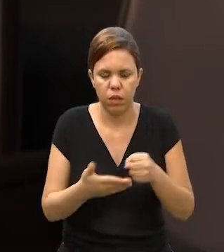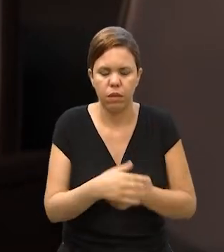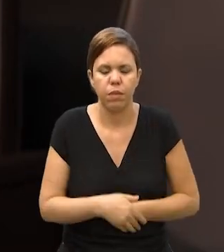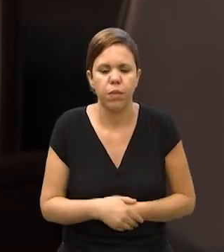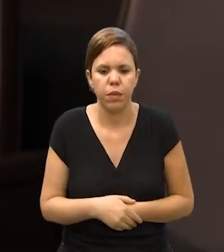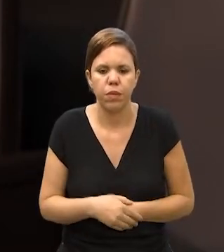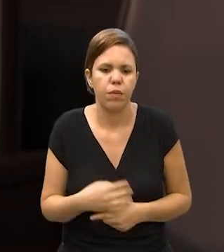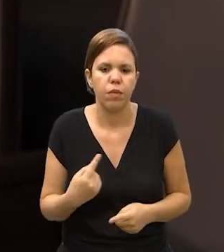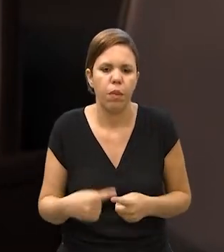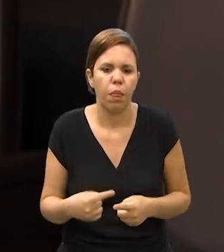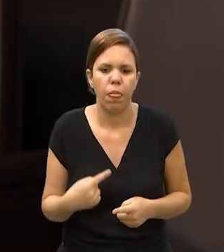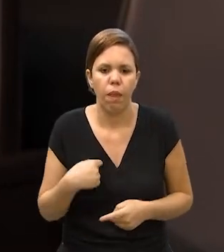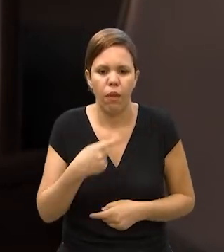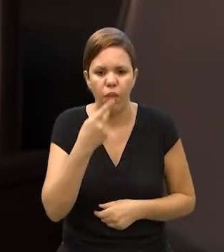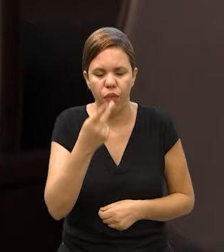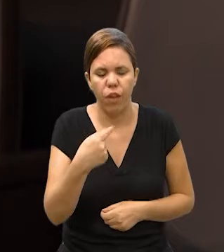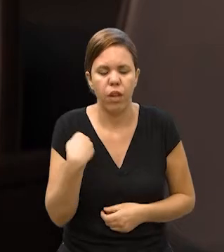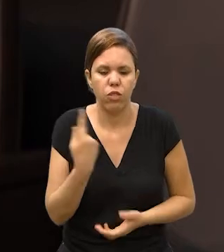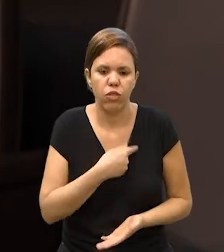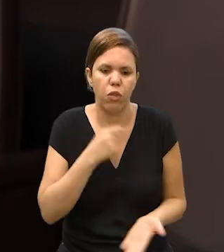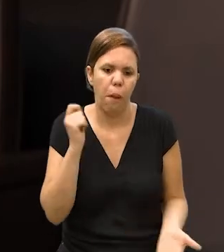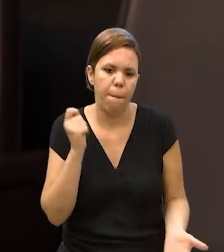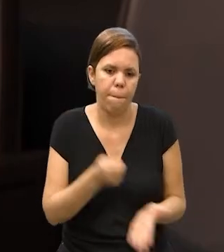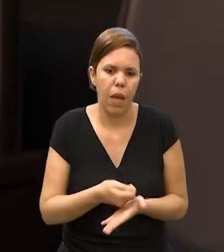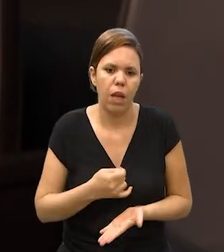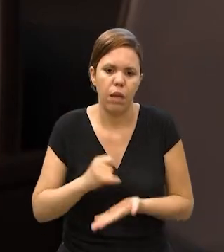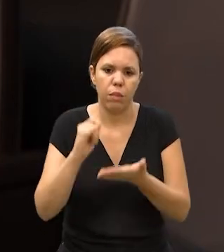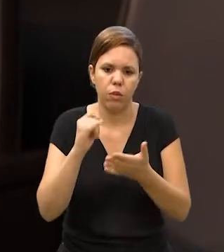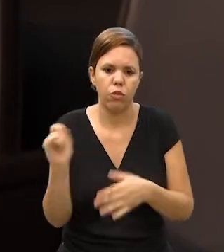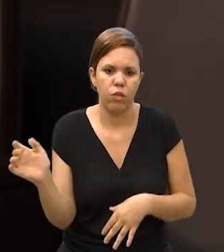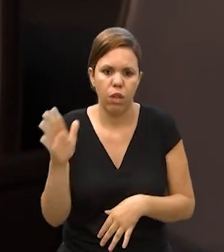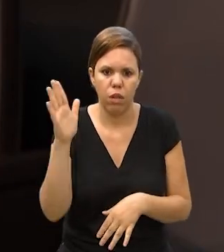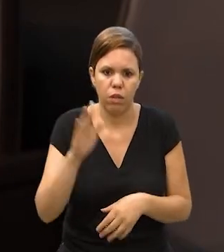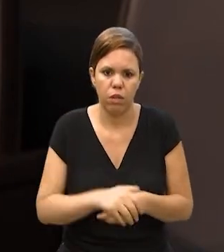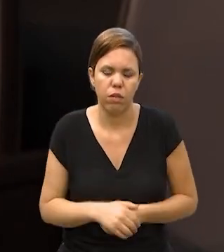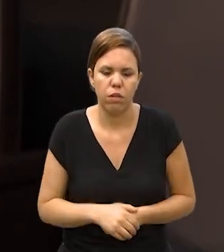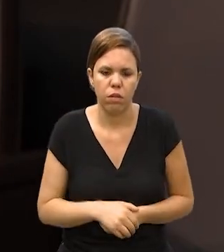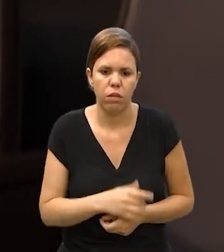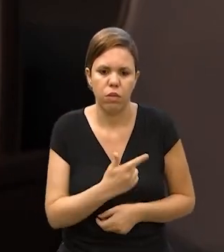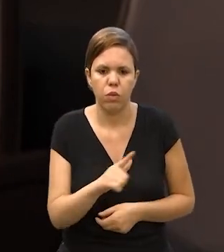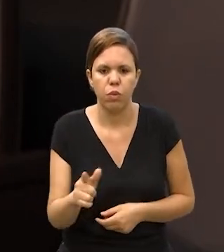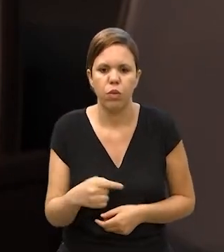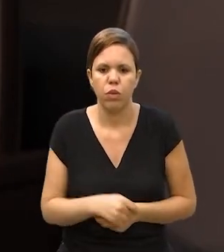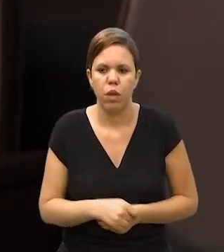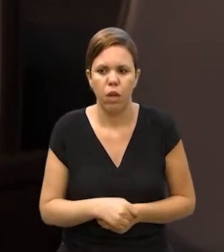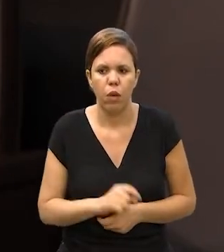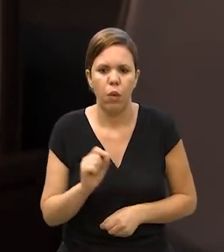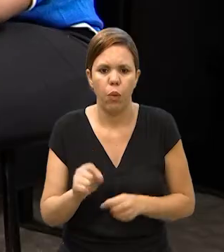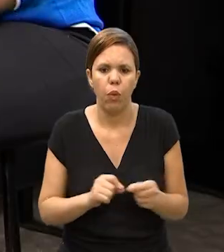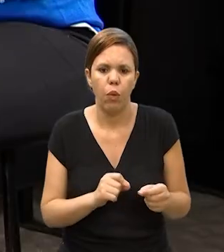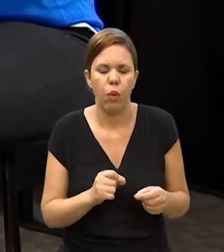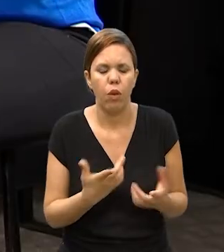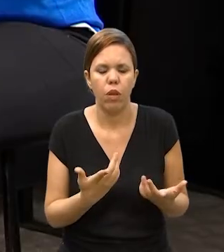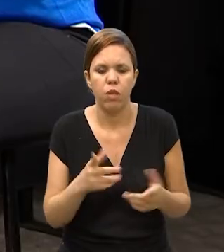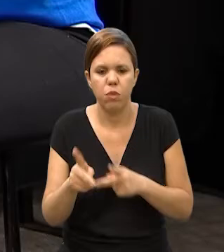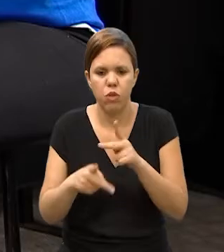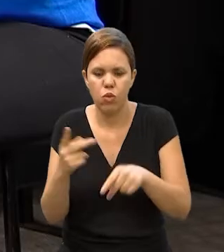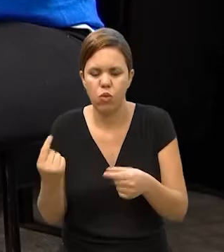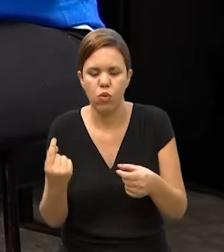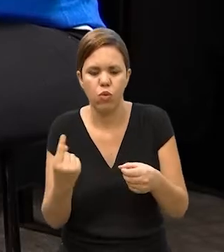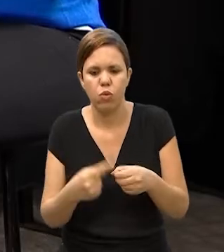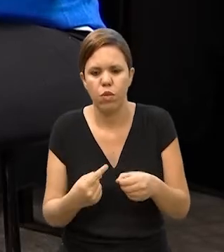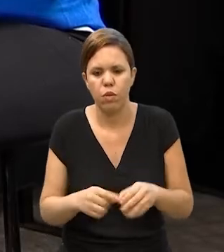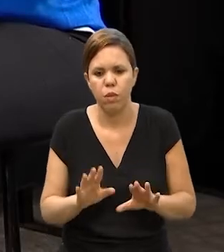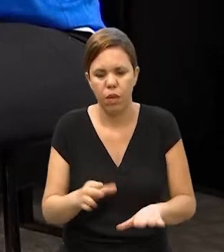né? Porque eu falo, a gente paga impostos altíssimos, né? A gente não tem nenhuma contrapartida por parte do município. E a área